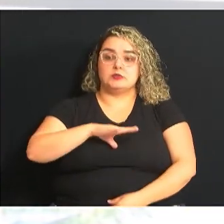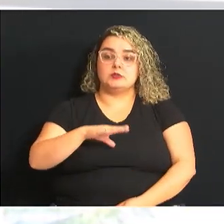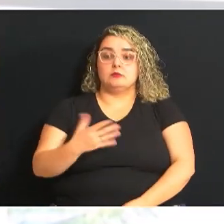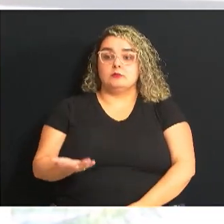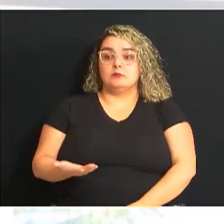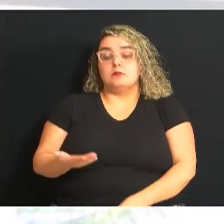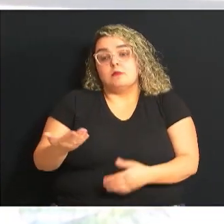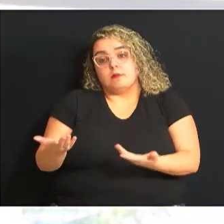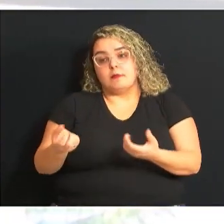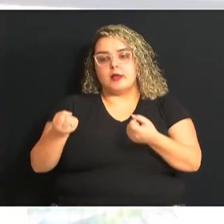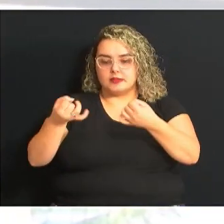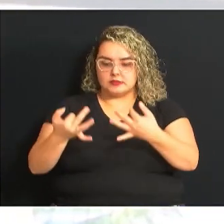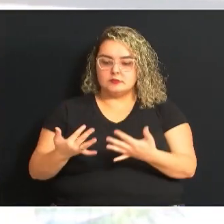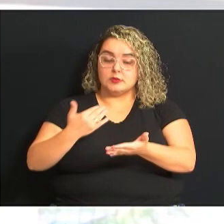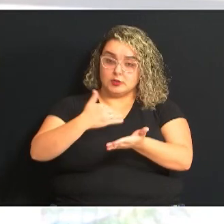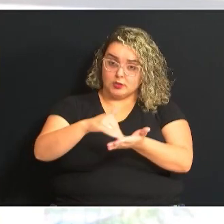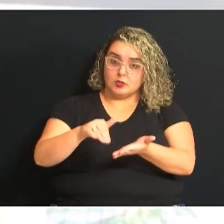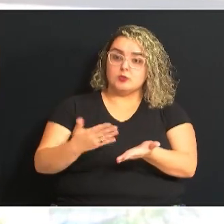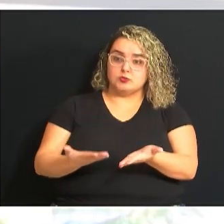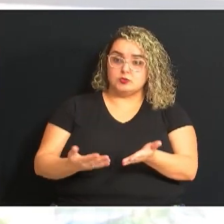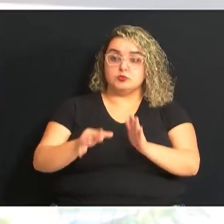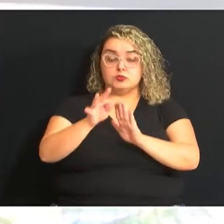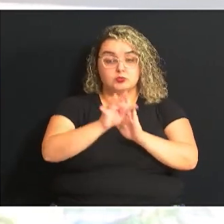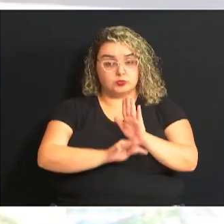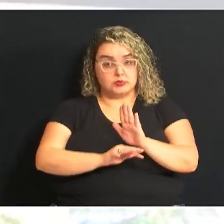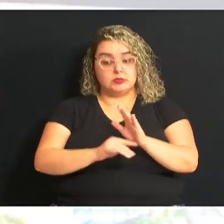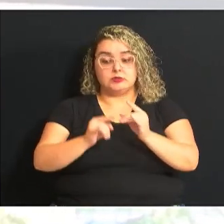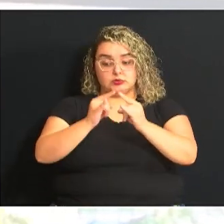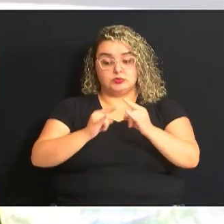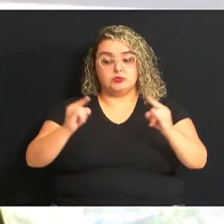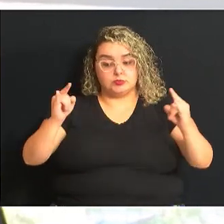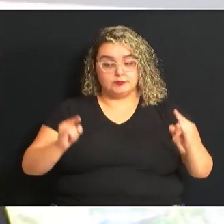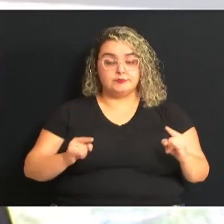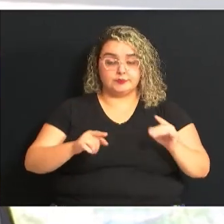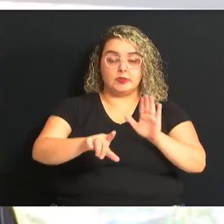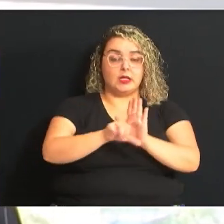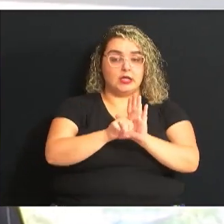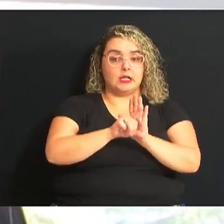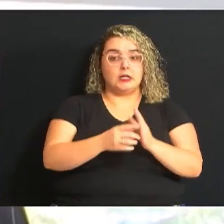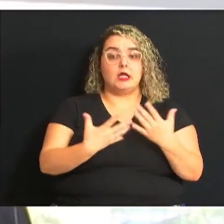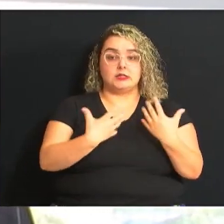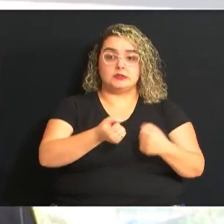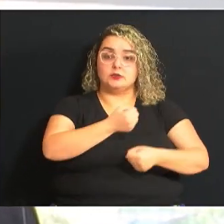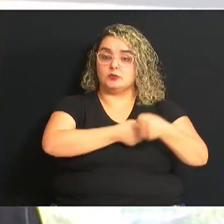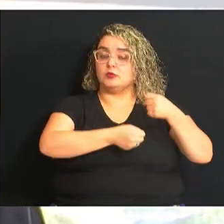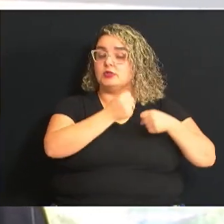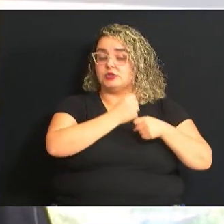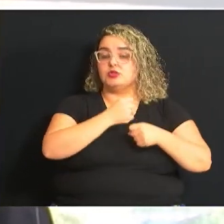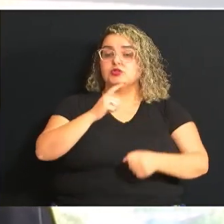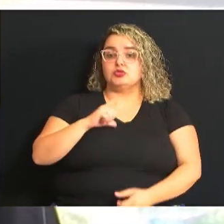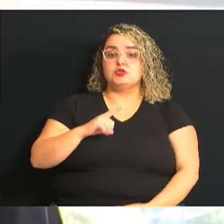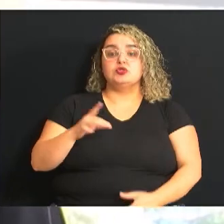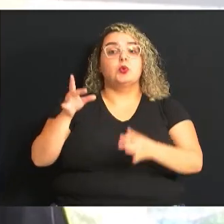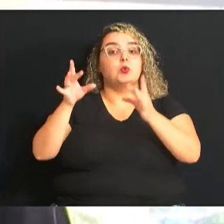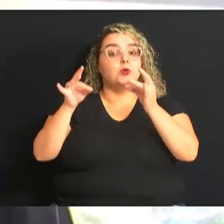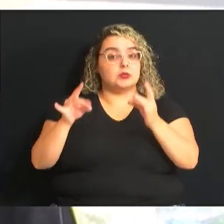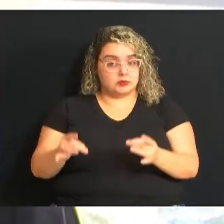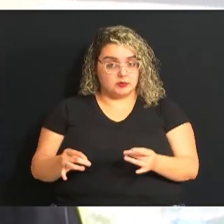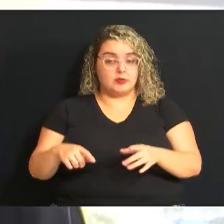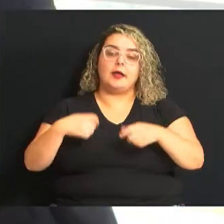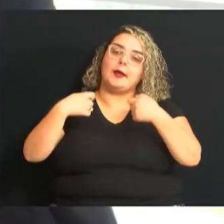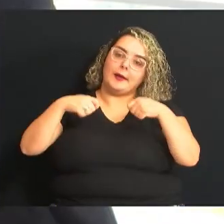11h mais 48 minutos. Muito obrigado pela sua companhia, pela sua audiência. Mirna Abreu já está aqui nos nossos estúdios, então é hora